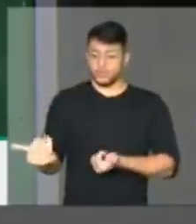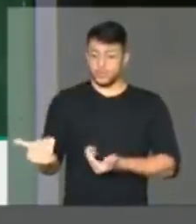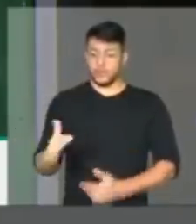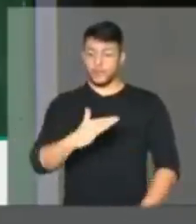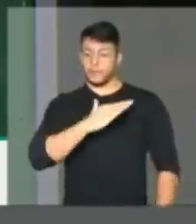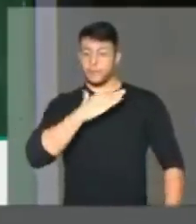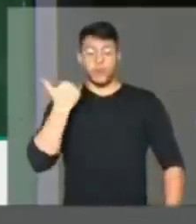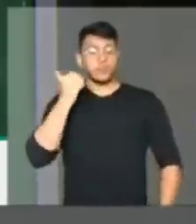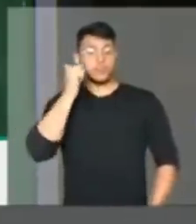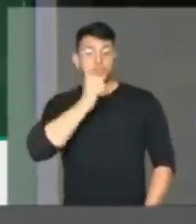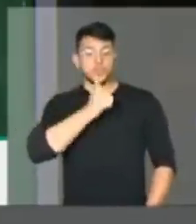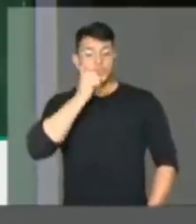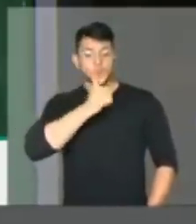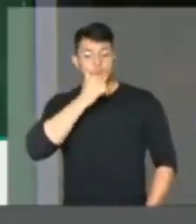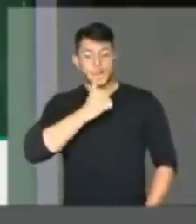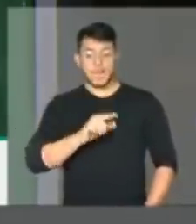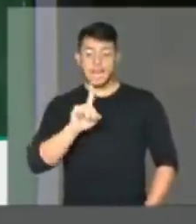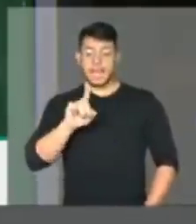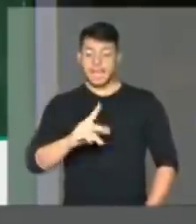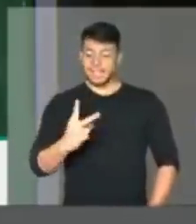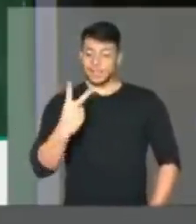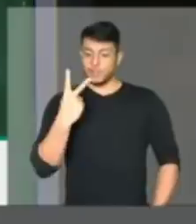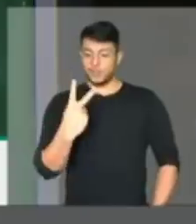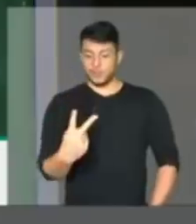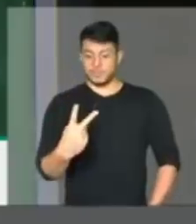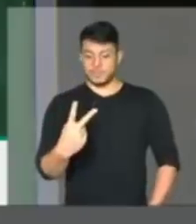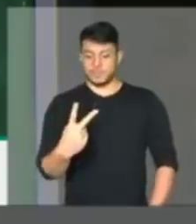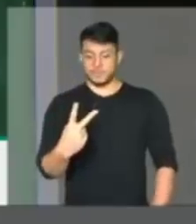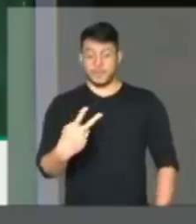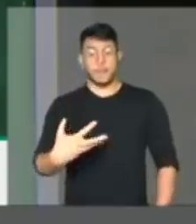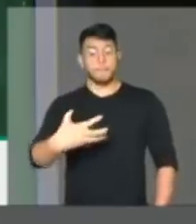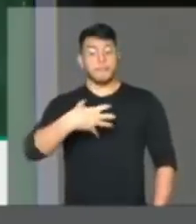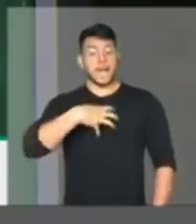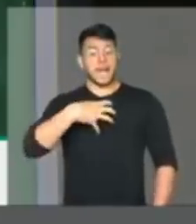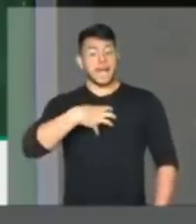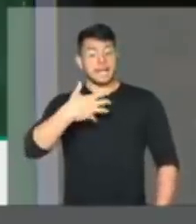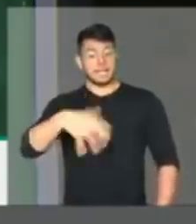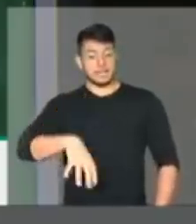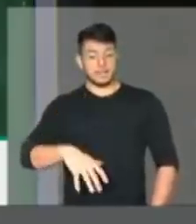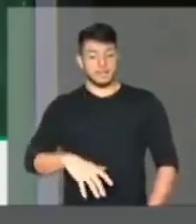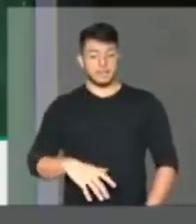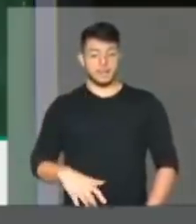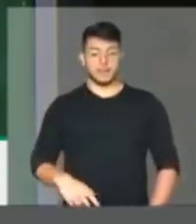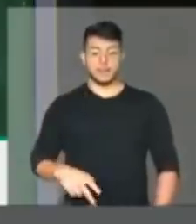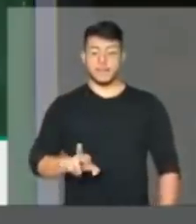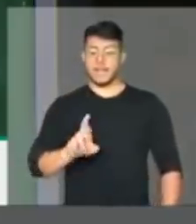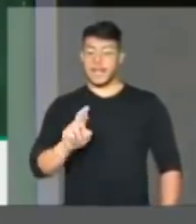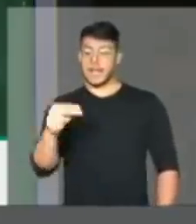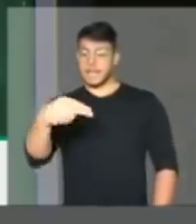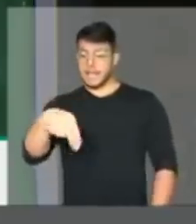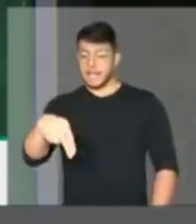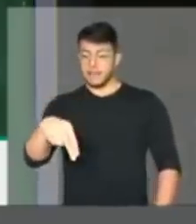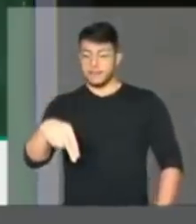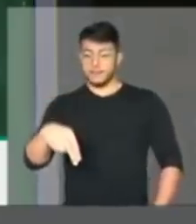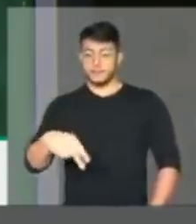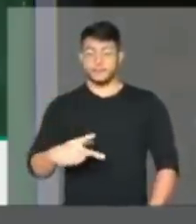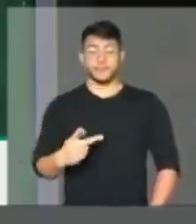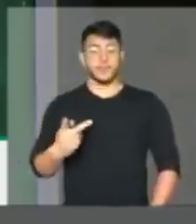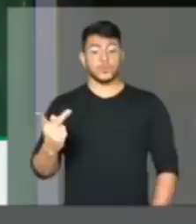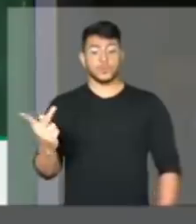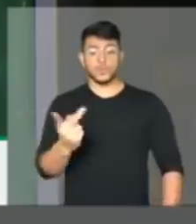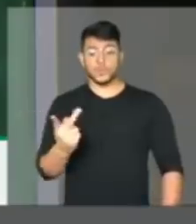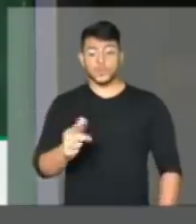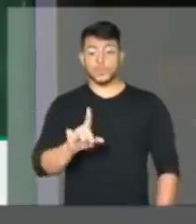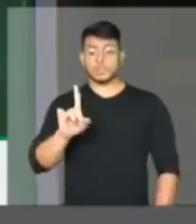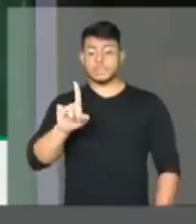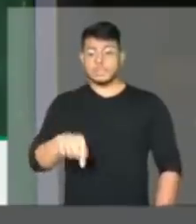de mulheres são dois estados, a Bahia e o Rio Grande do Norte. Ambos estados